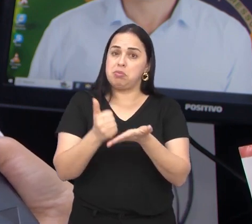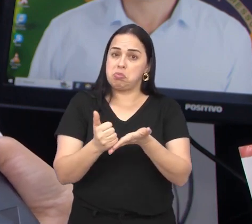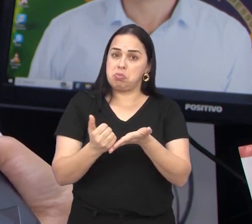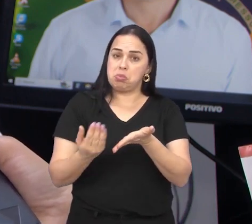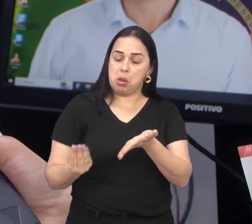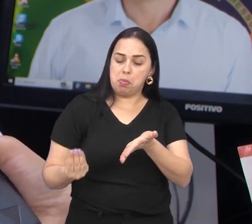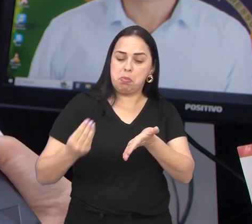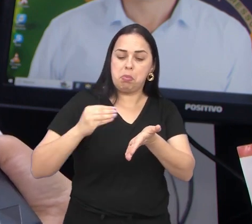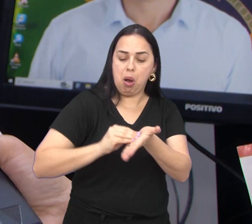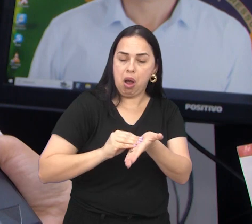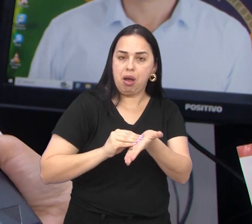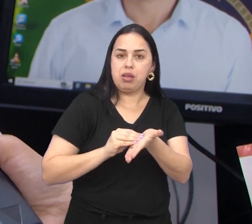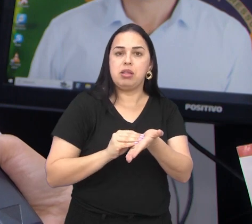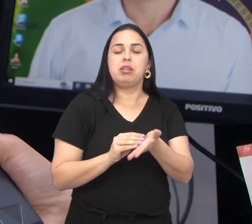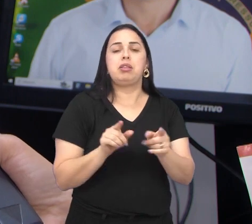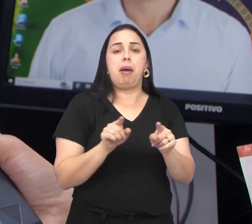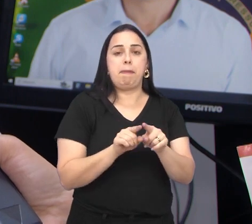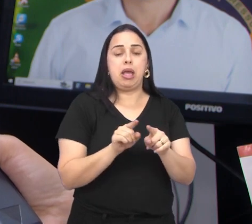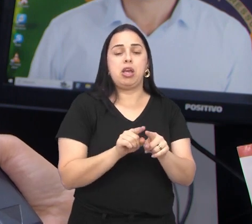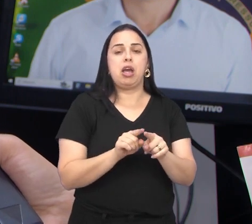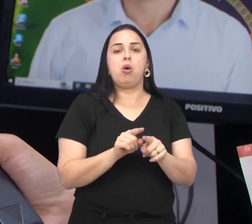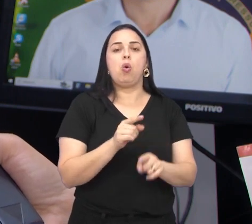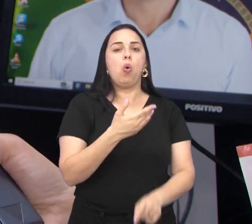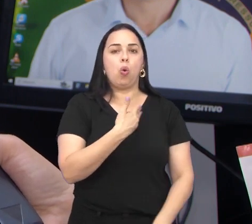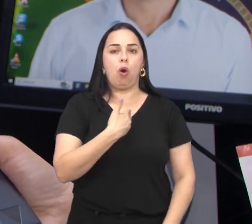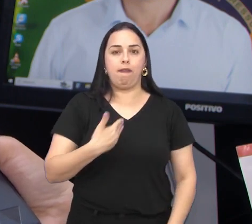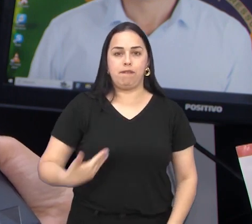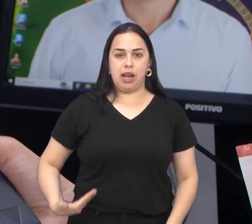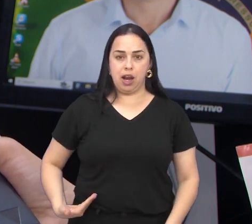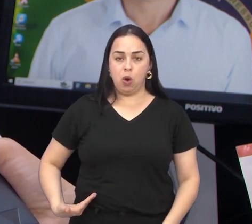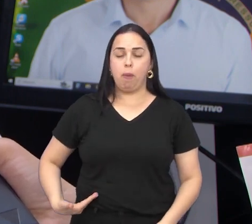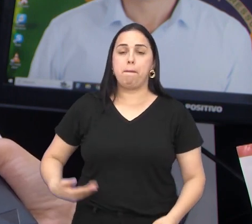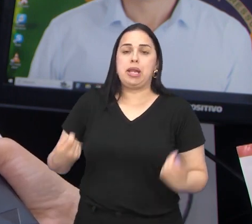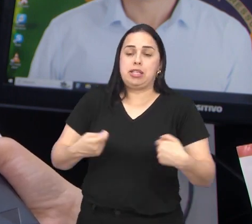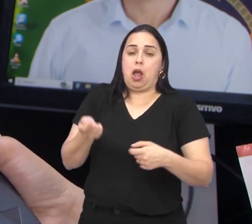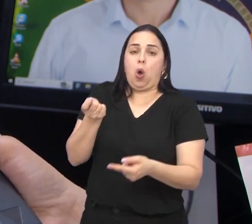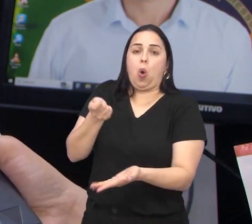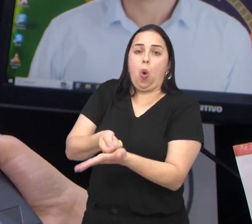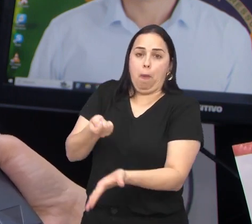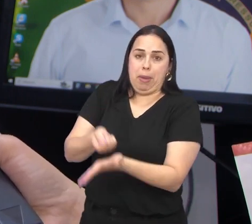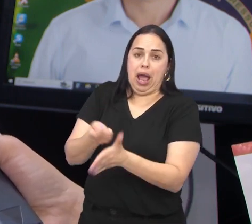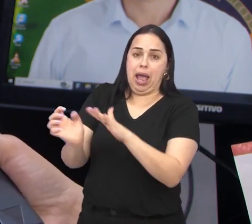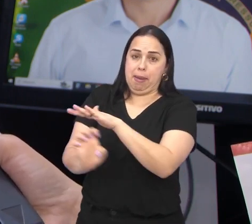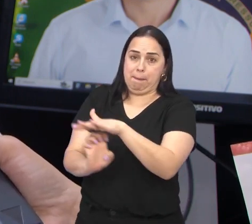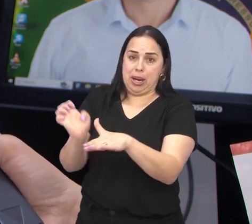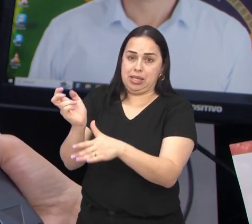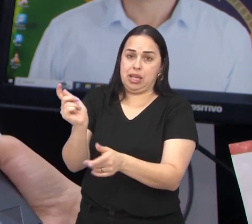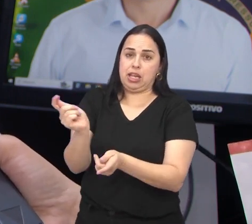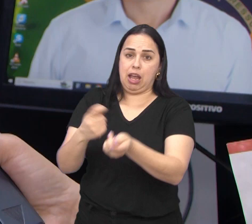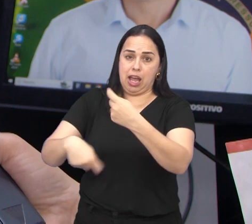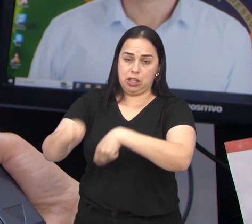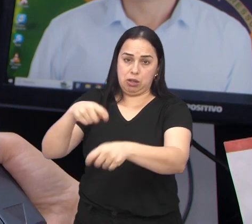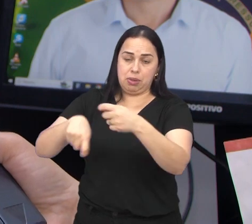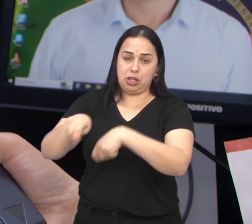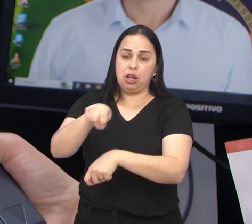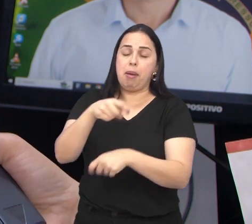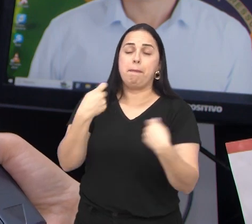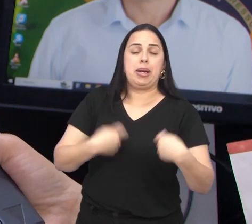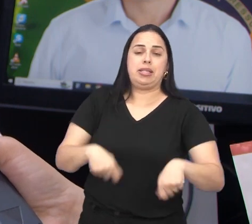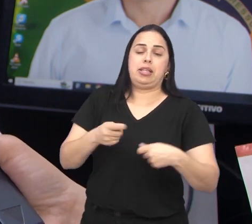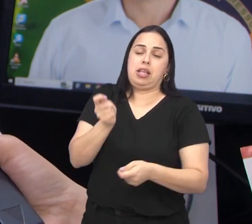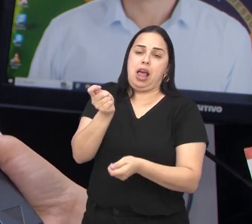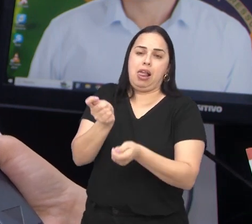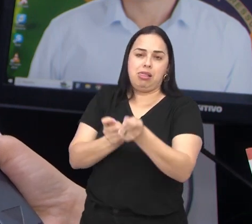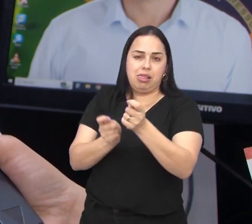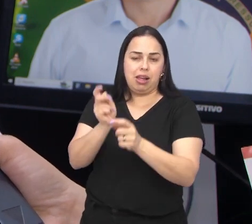participação efetiva do Estado em cobrar a empresa que vier a ganhar, né, essa